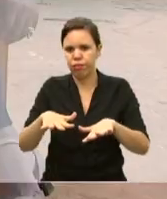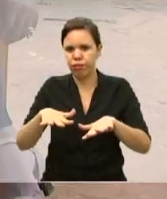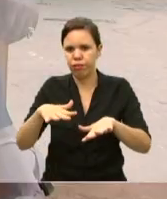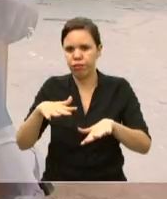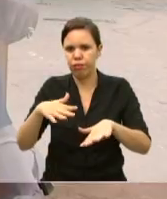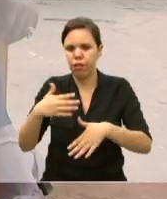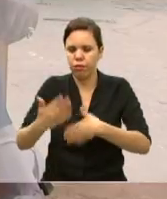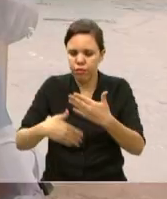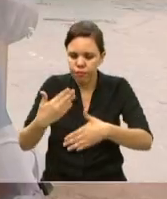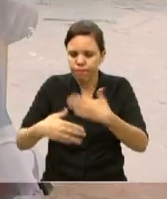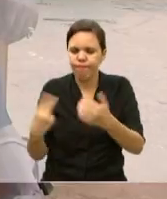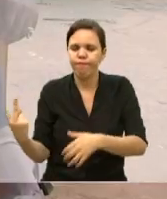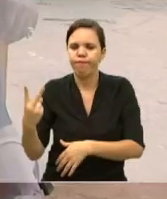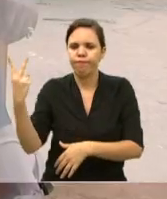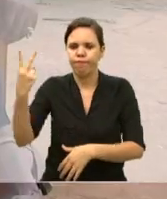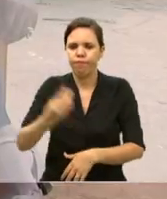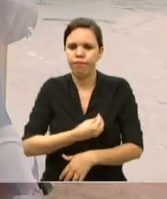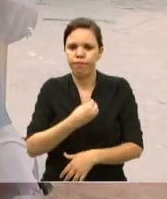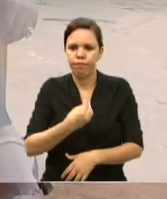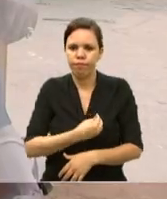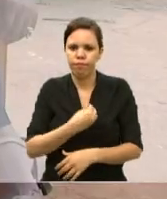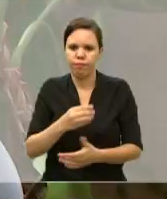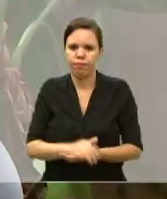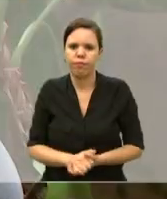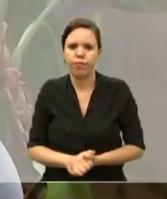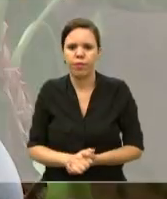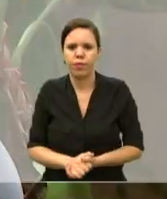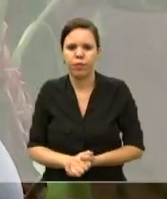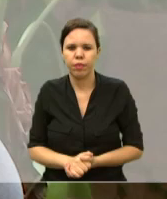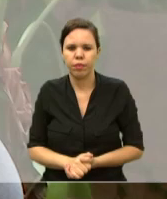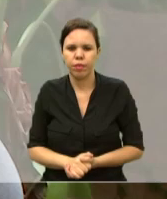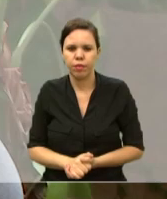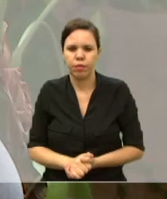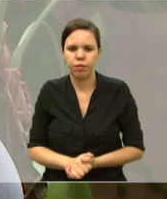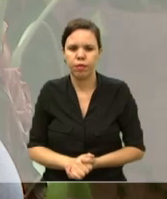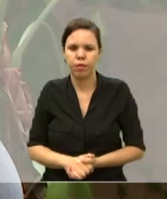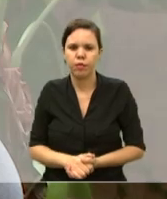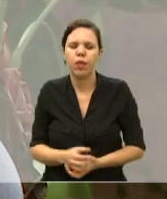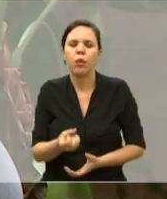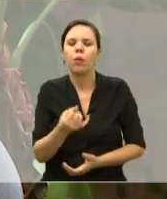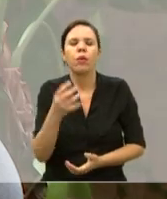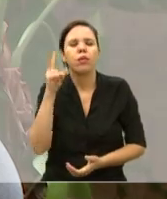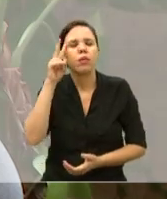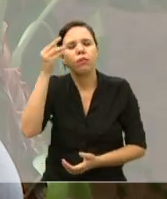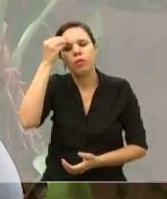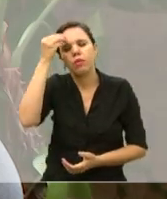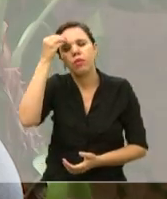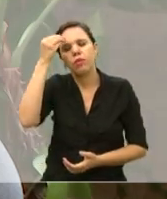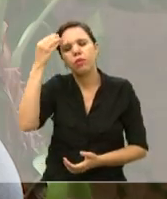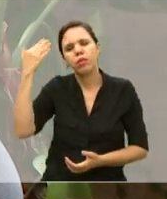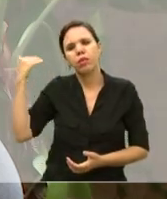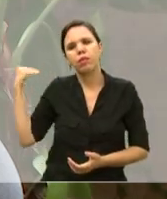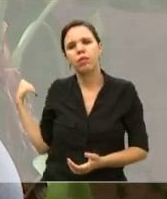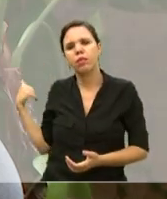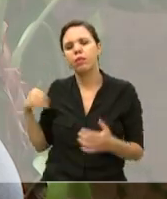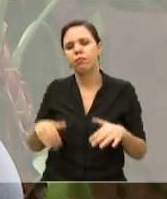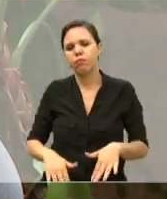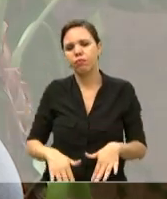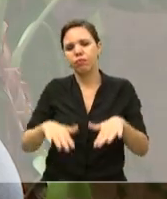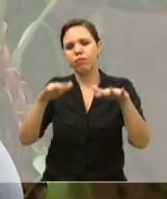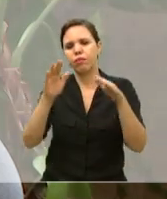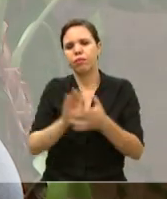né? Isso é valorizado, ela é para a né? vida o ser toda. Criança, né? Ela forma, né? Quantas lembranças nós temos na infância,